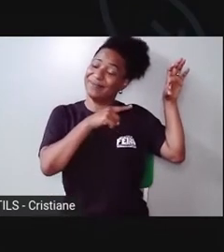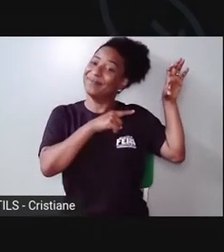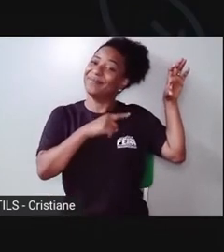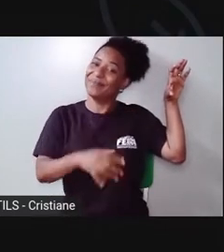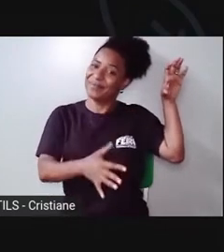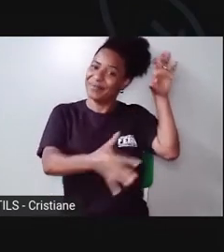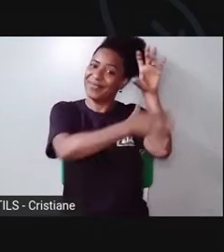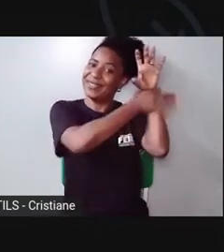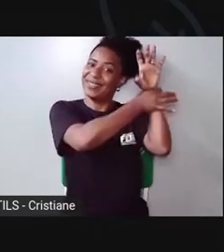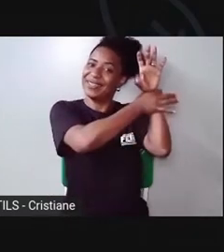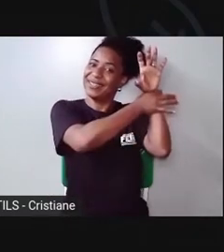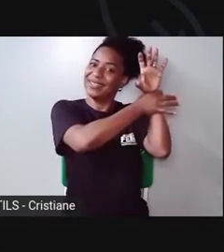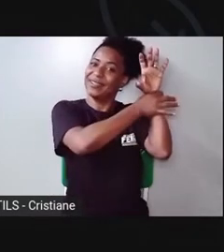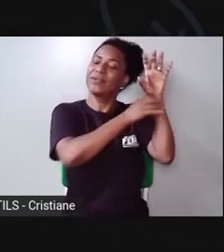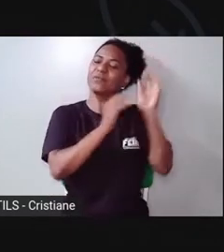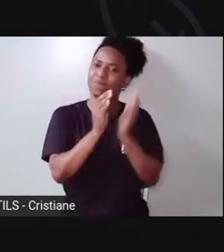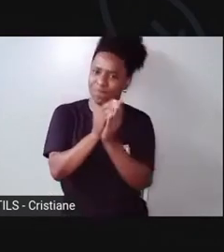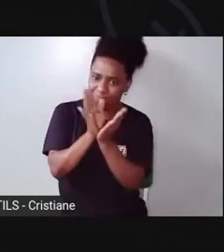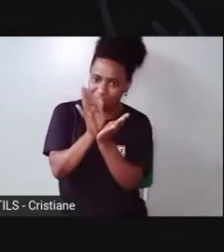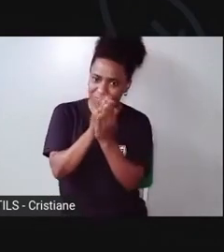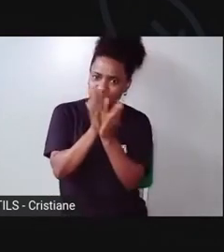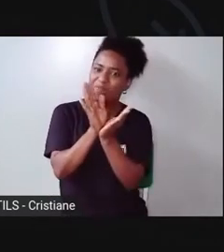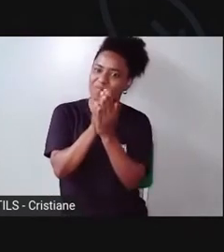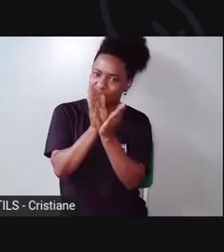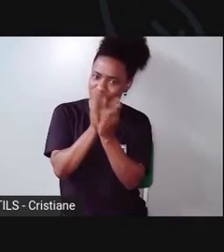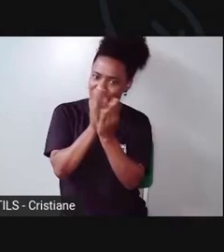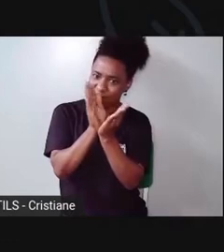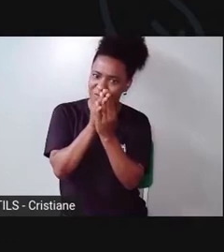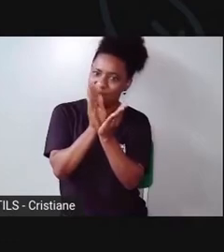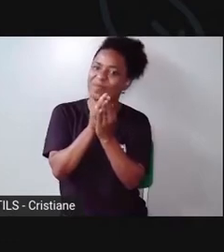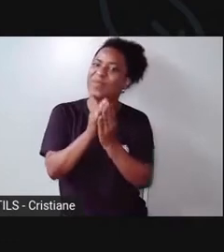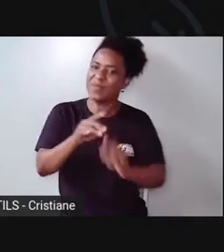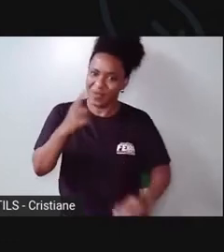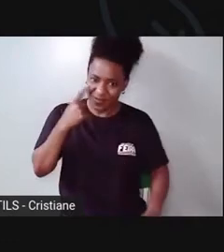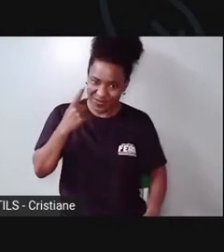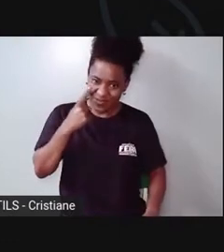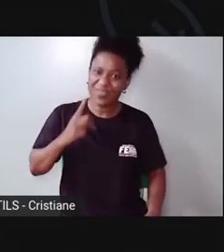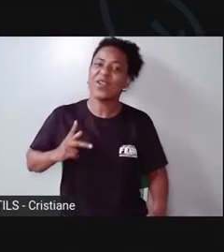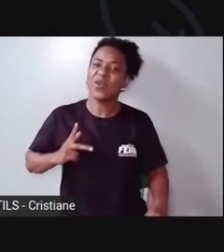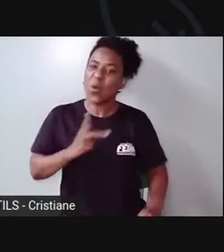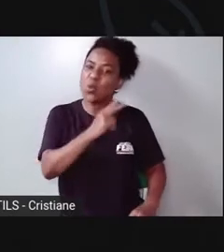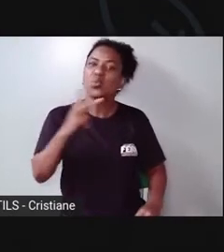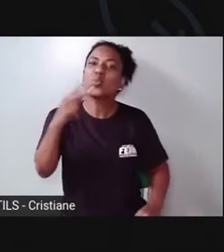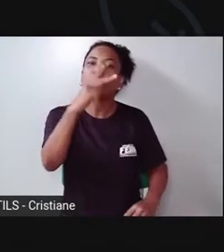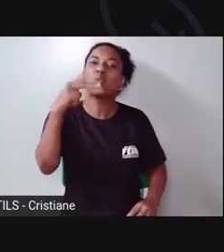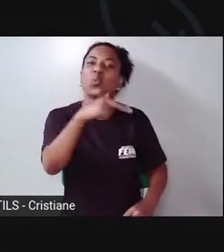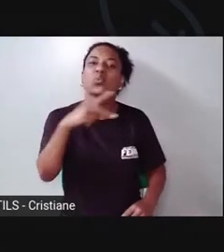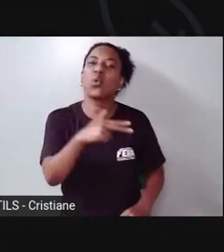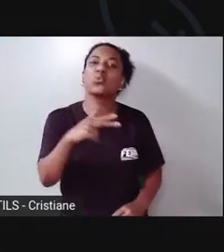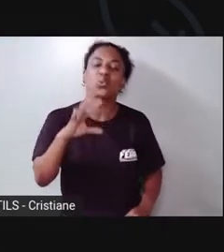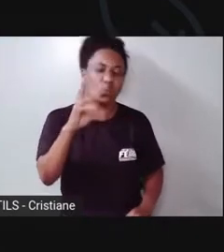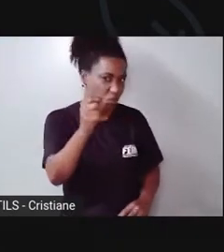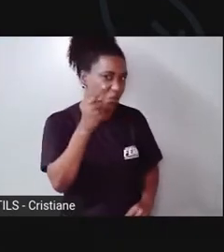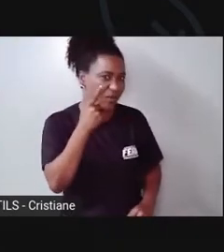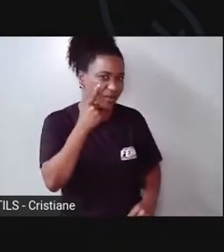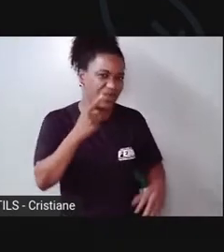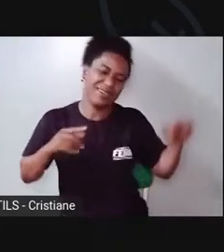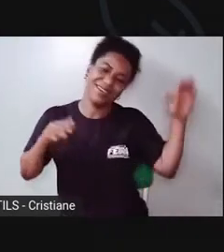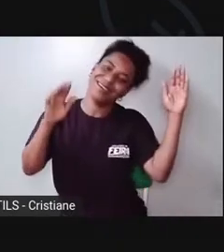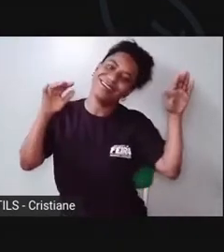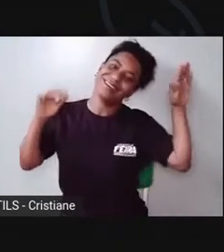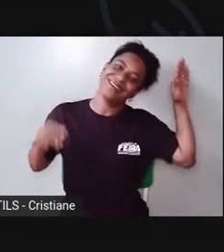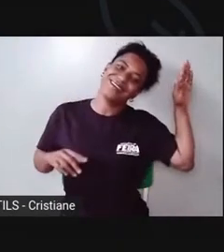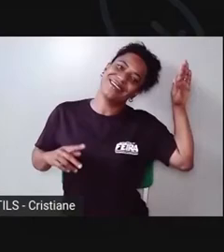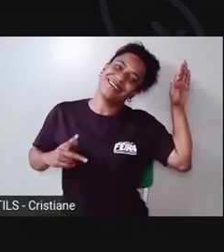desafiado pelo grilo pois eu agora eu vou cortar toda gosto mesmo E lá foi o